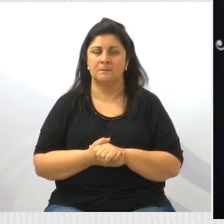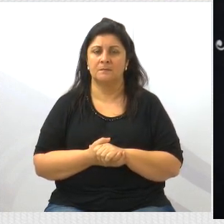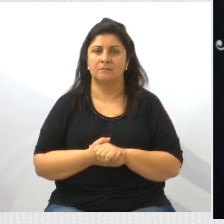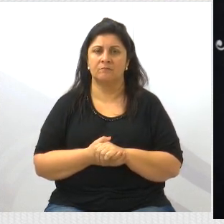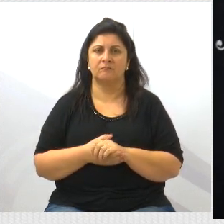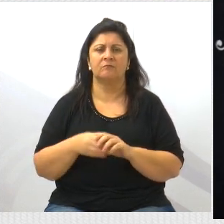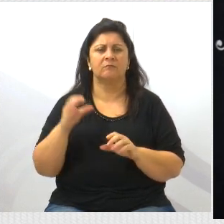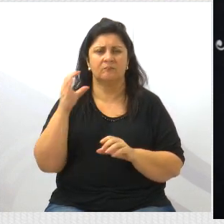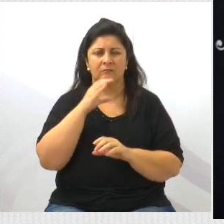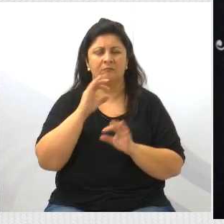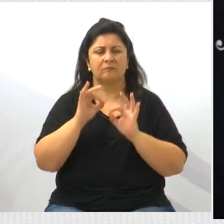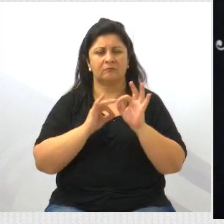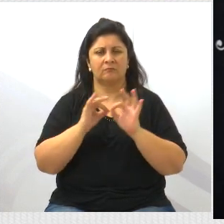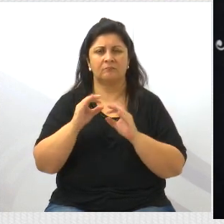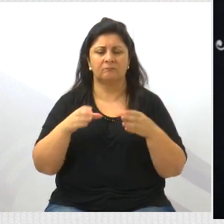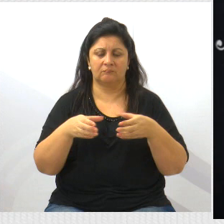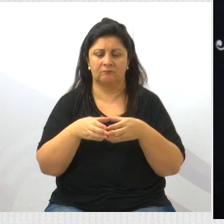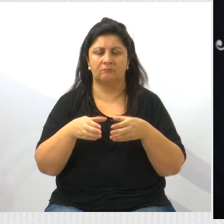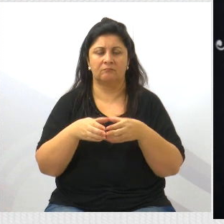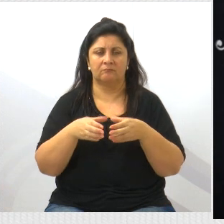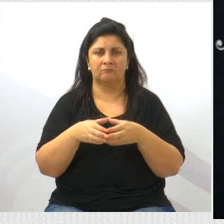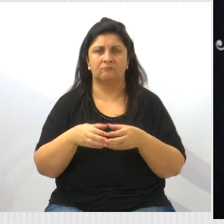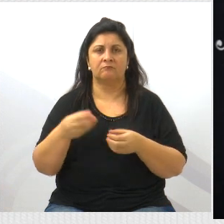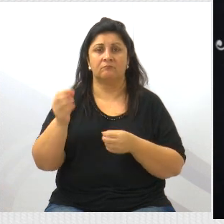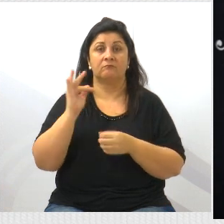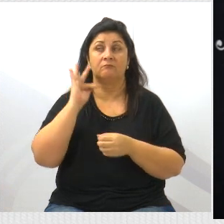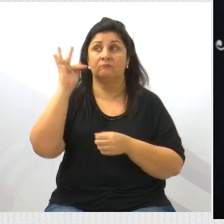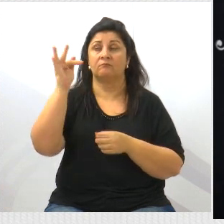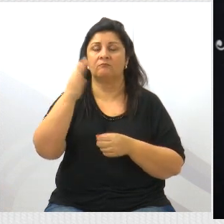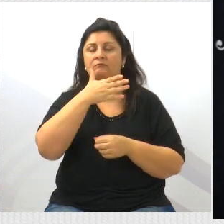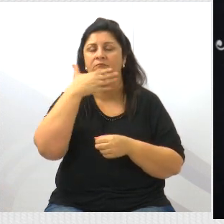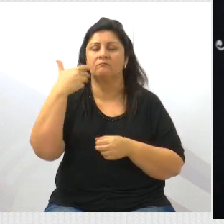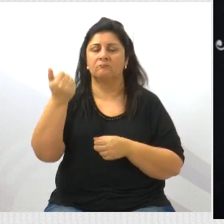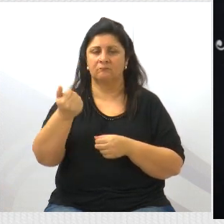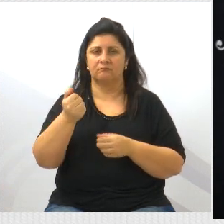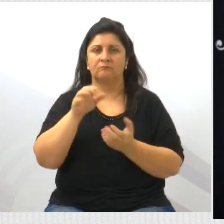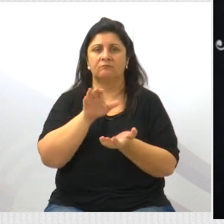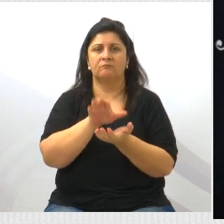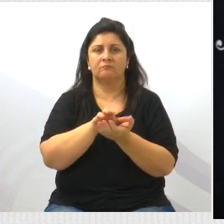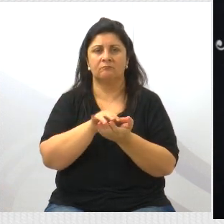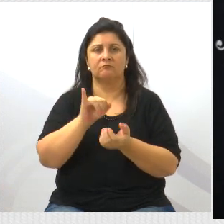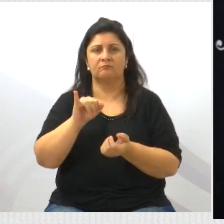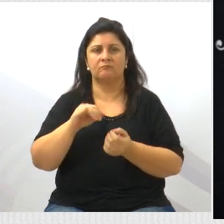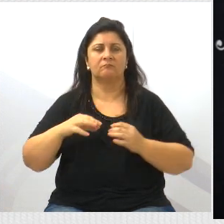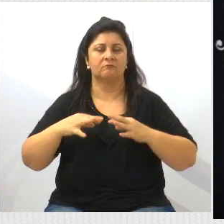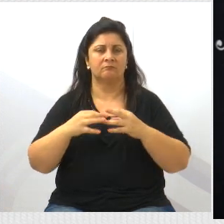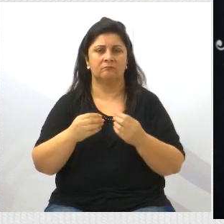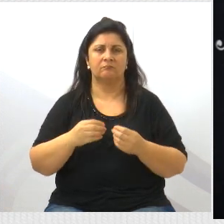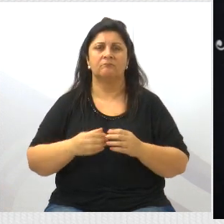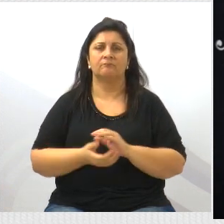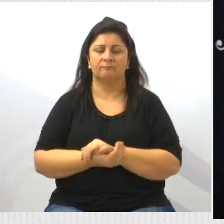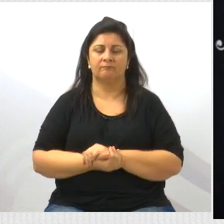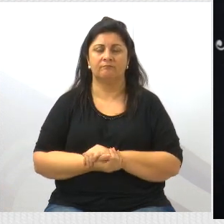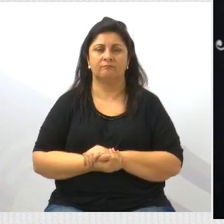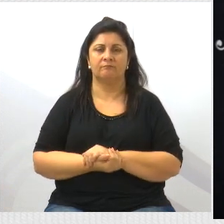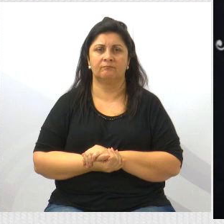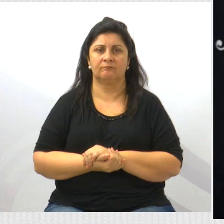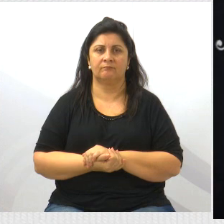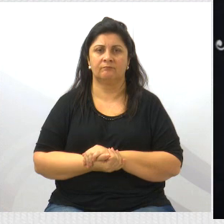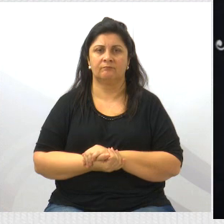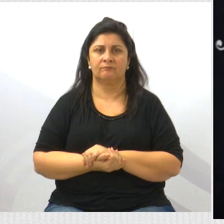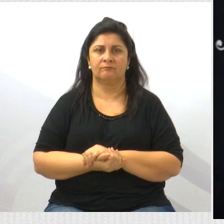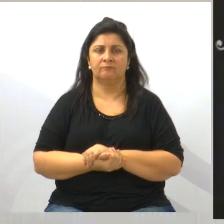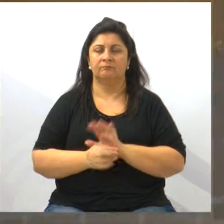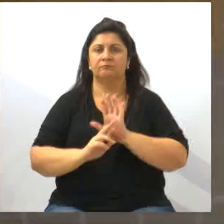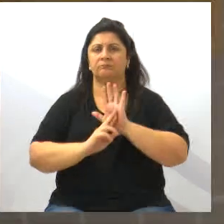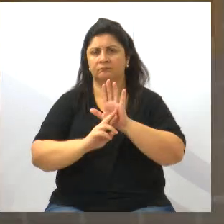constituído, e com certeza vai trazer muitos benefícios para Jacareí e para todo mundo, né? Então, a